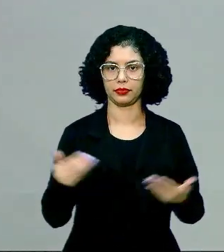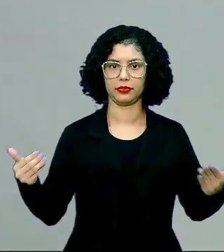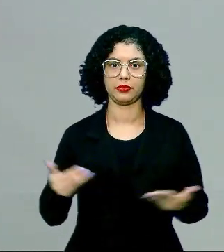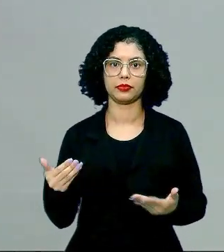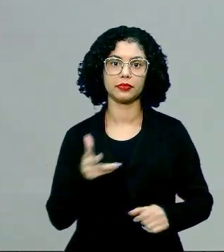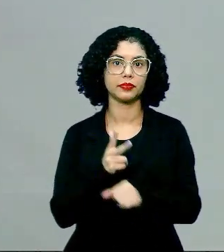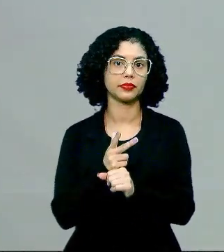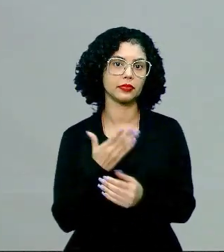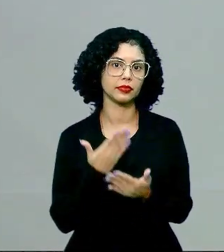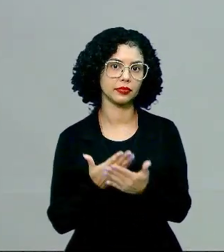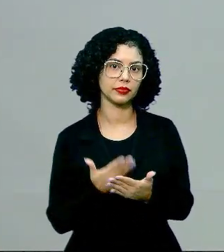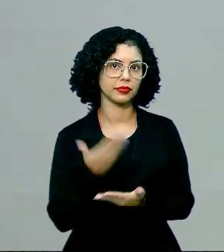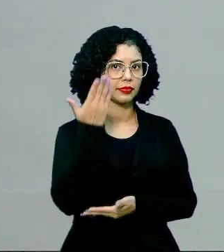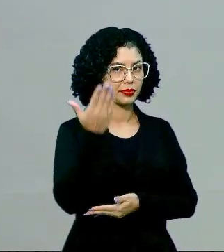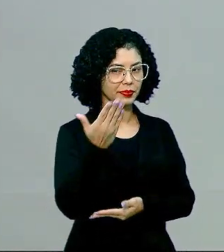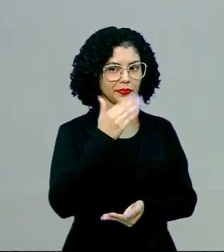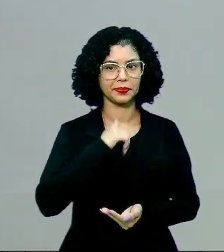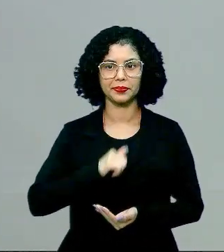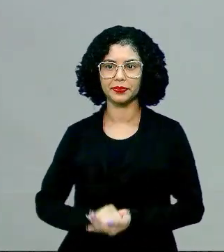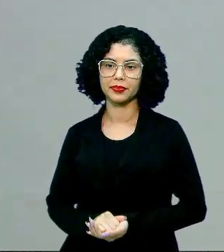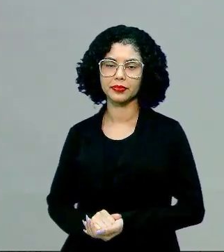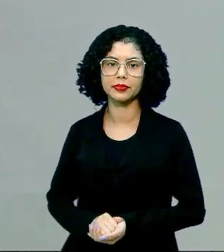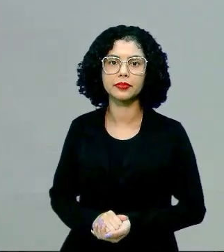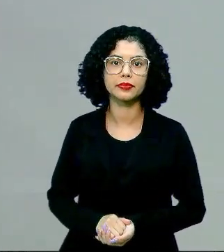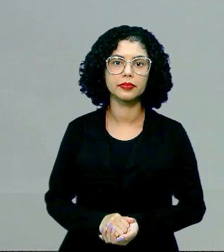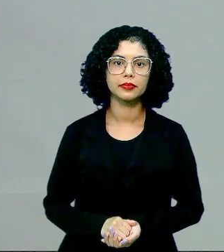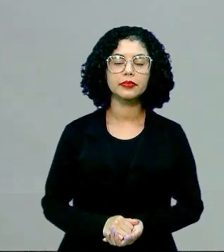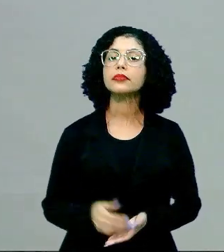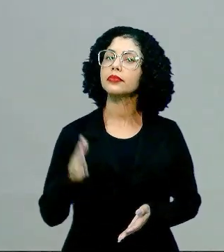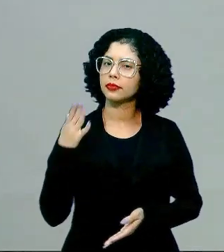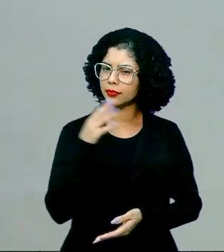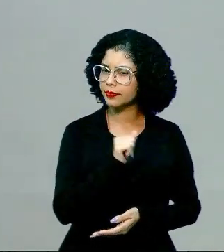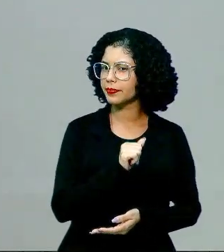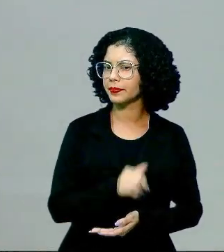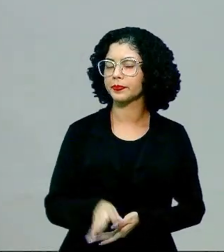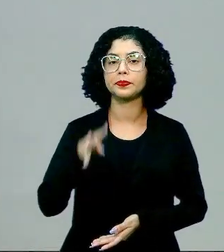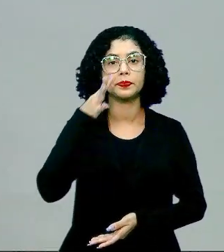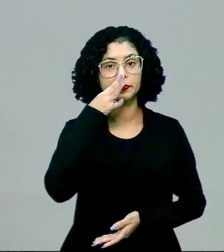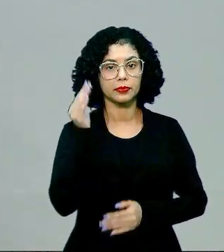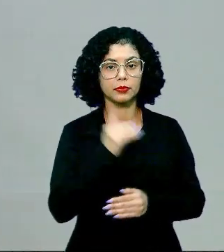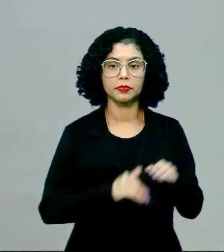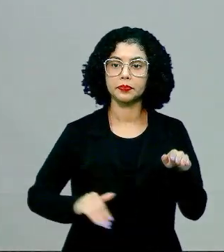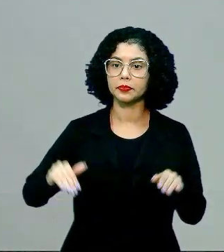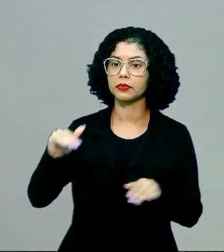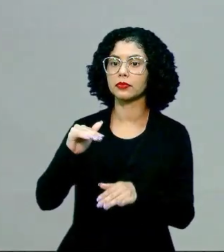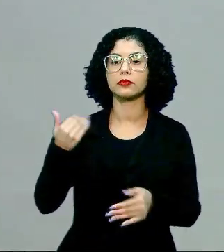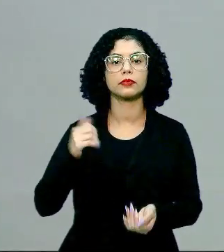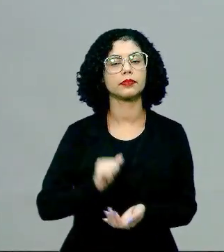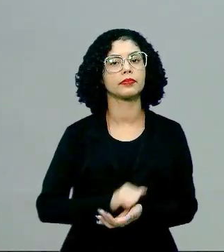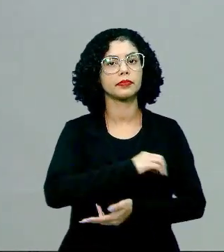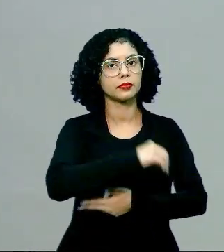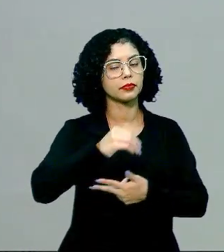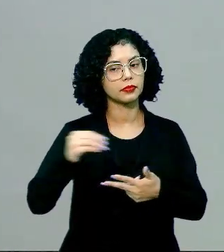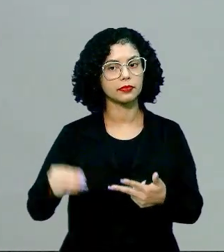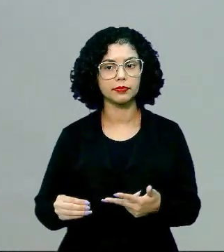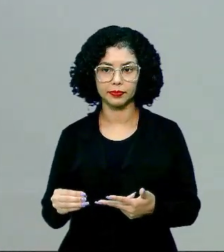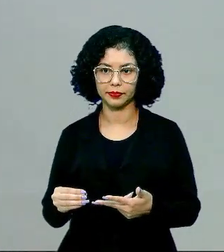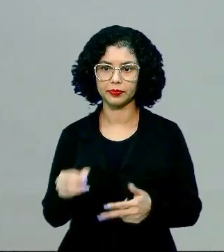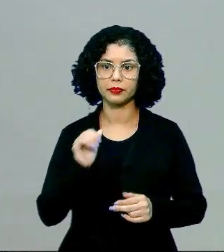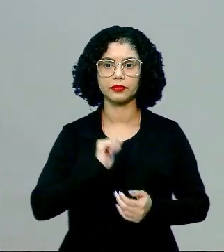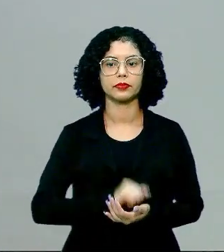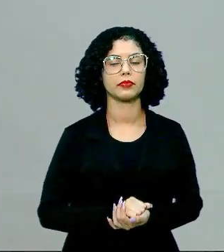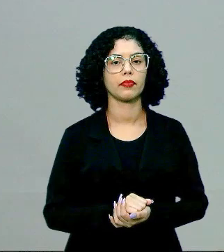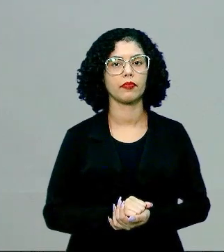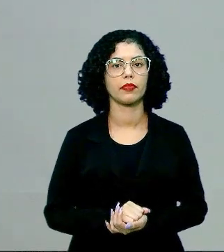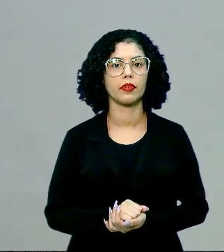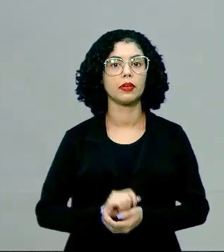e esta videoaula é para você que brevemente irá se submeter ao Exame Nacional do